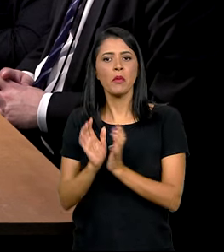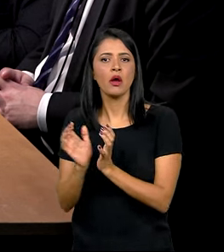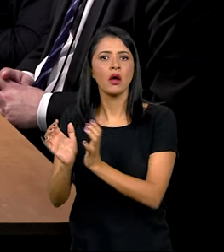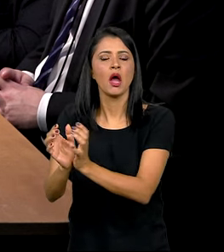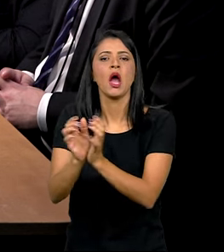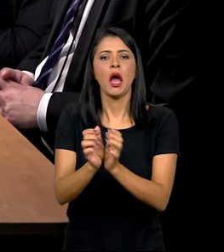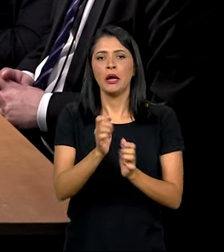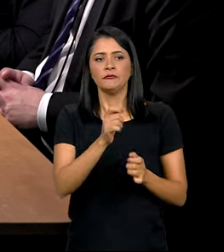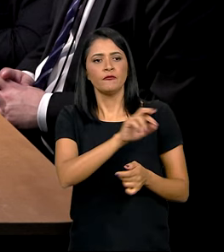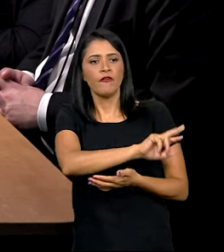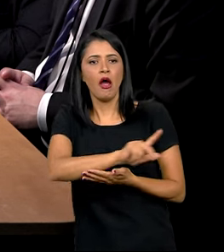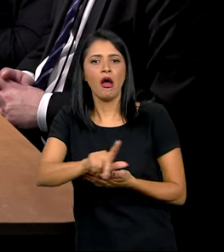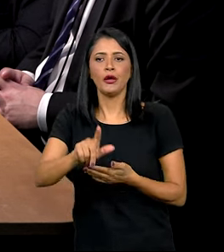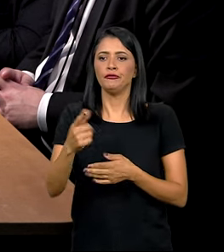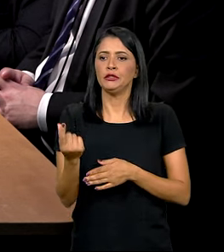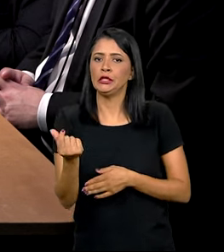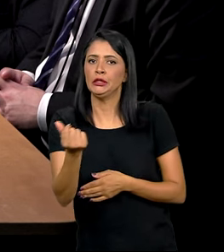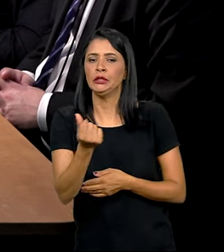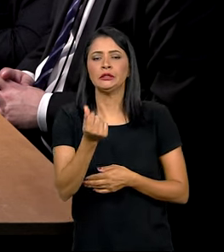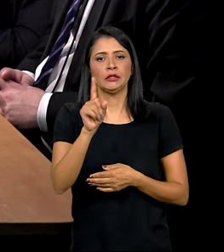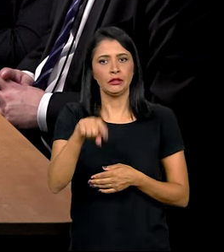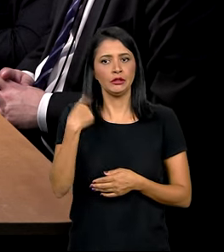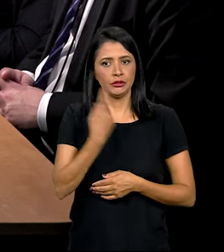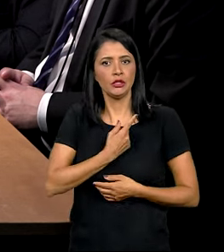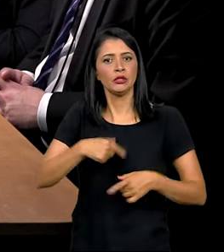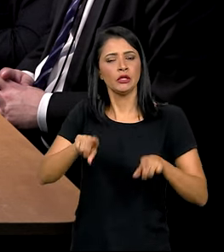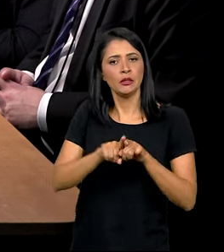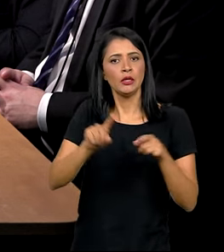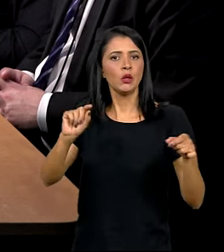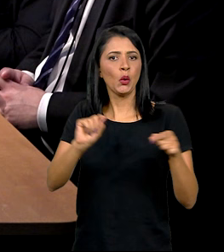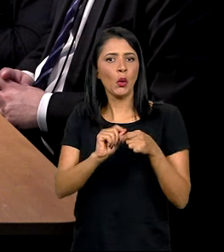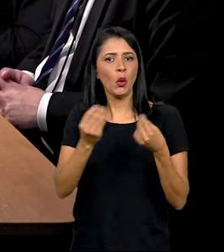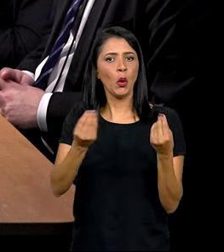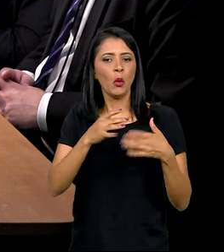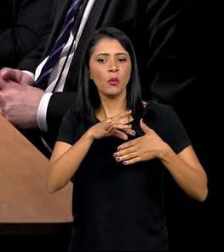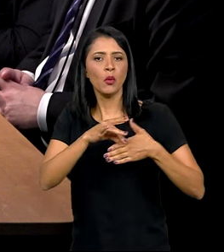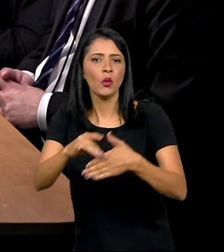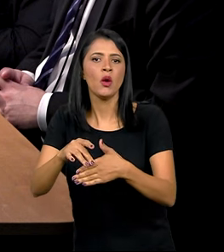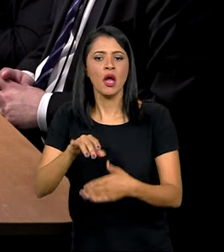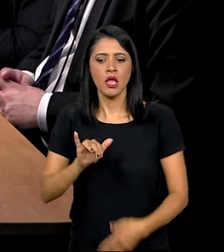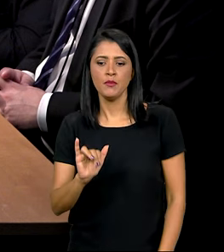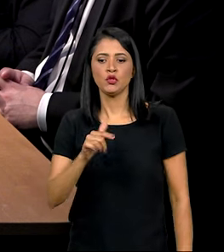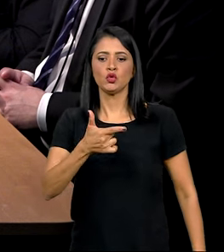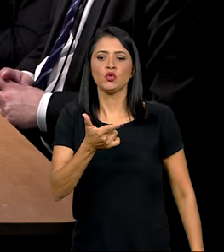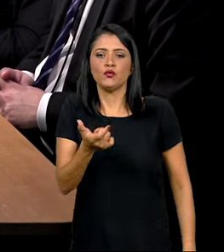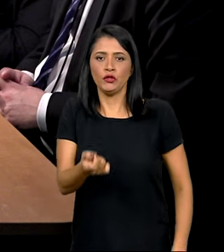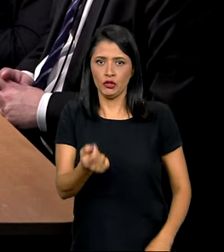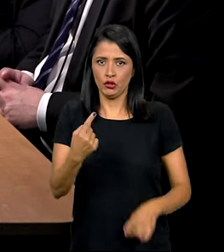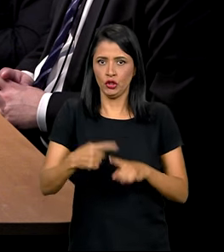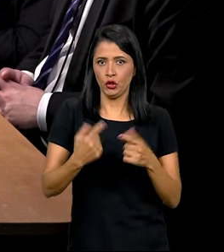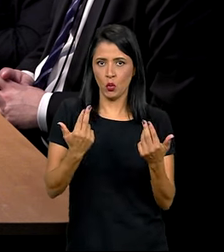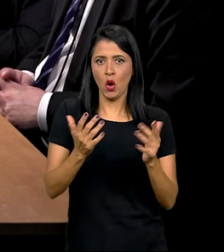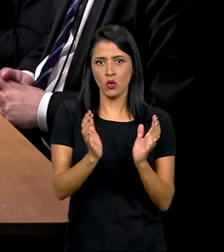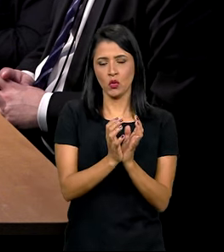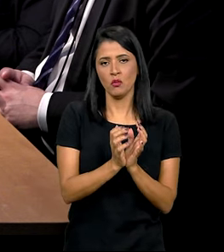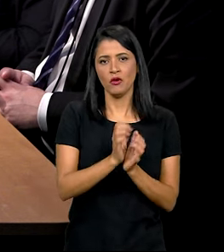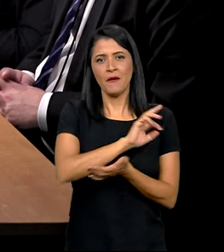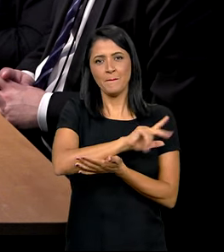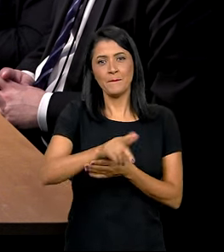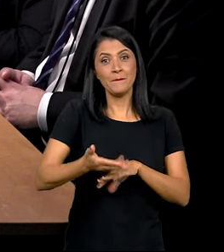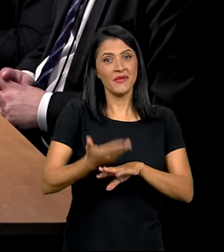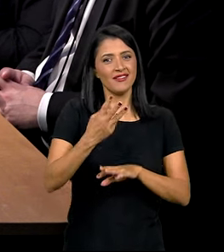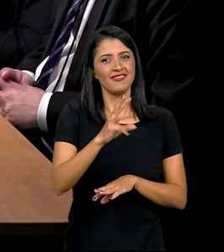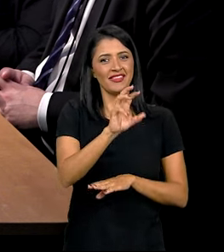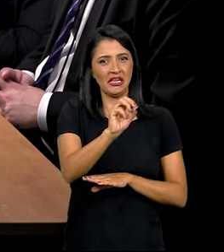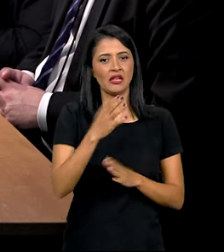quanto na trilha de Finanças e a gente também tem refletido isso na forma de conduzir o y20 né porque a gente fez mais de 30